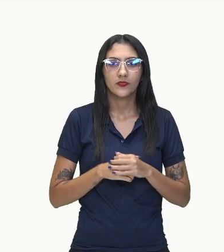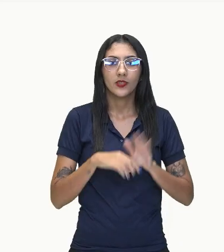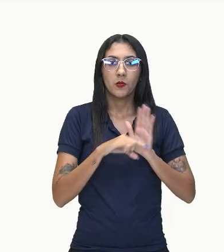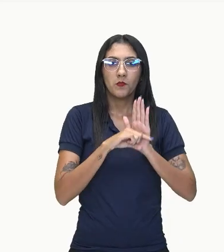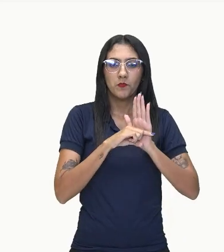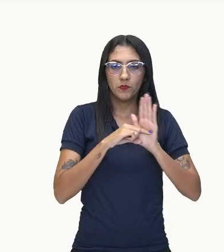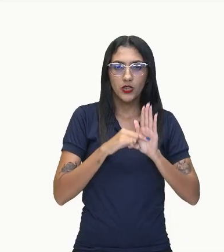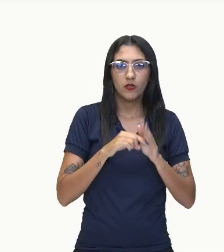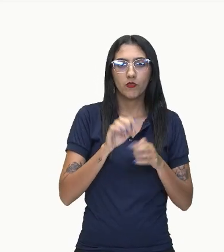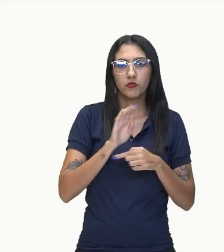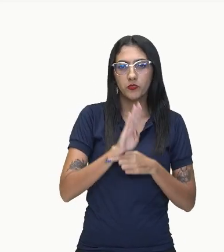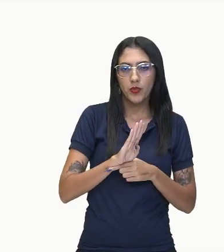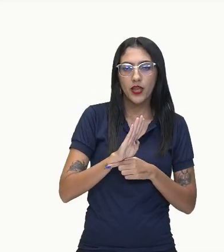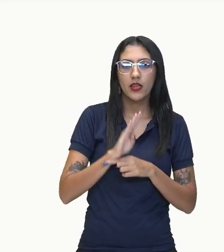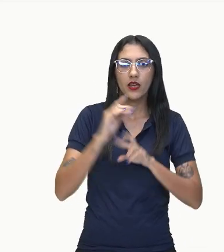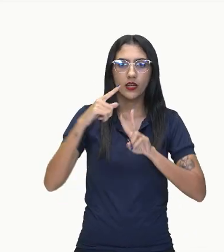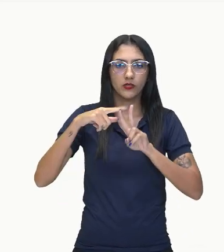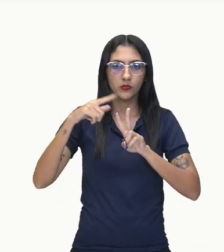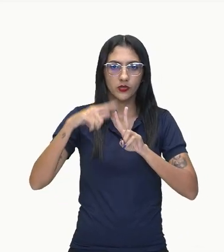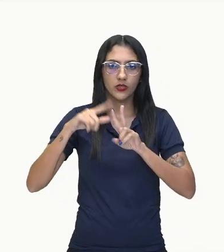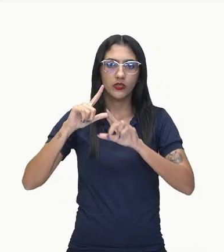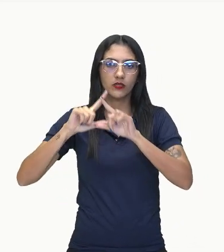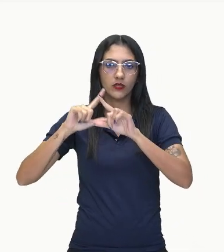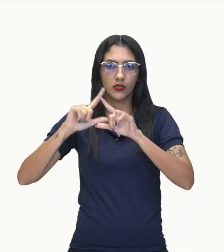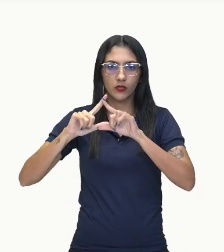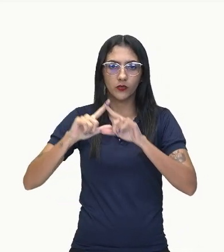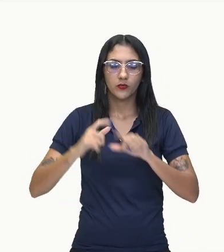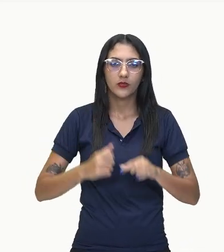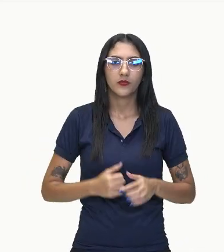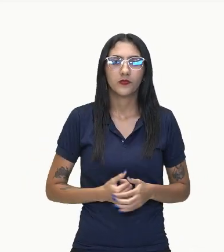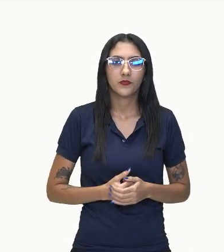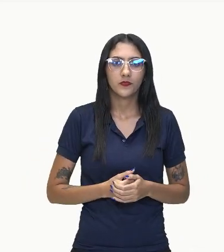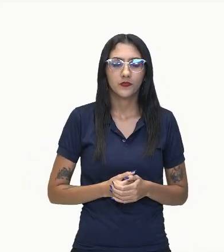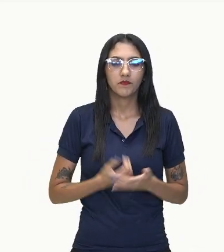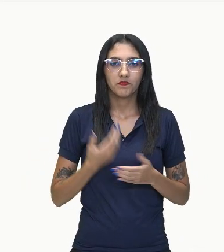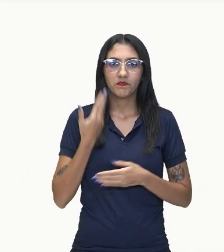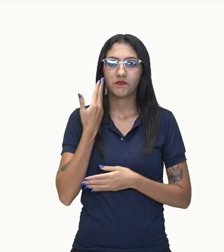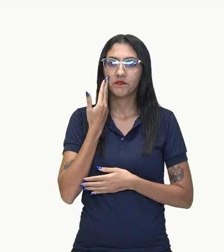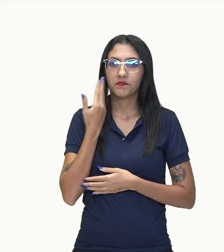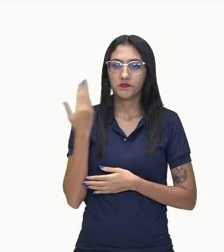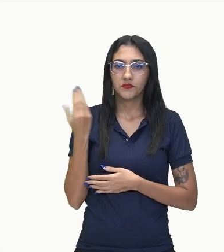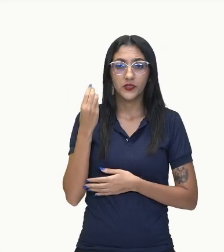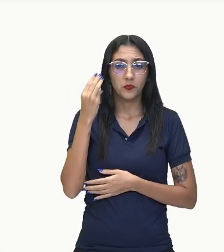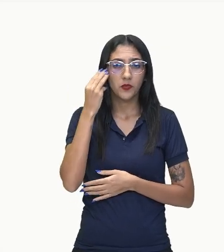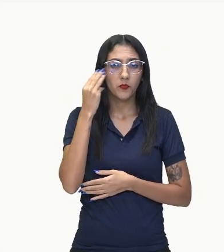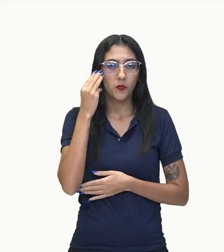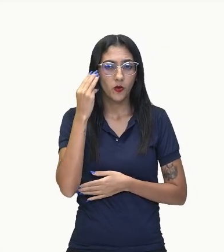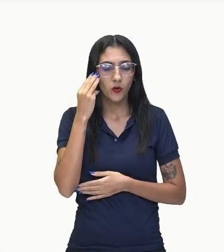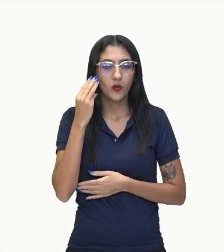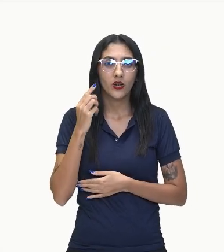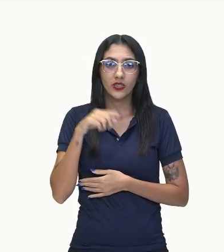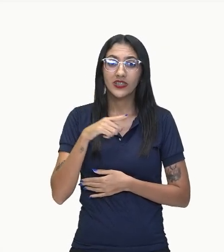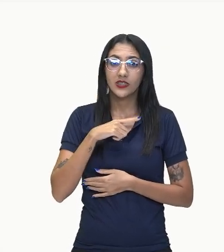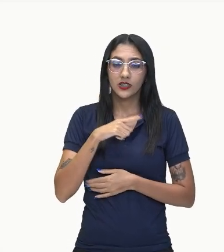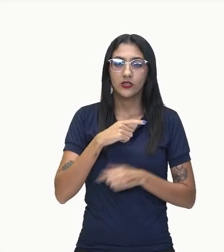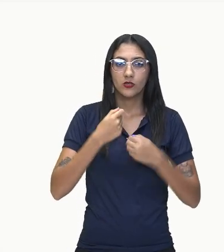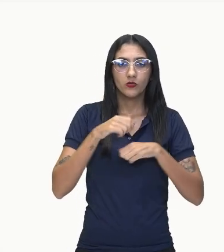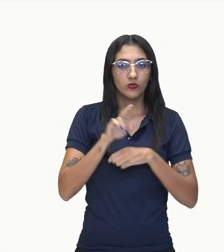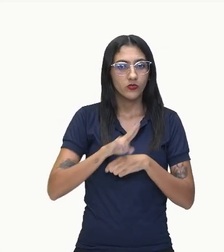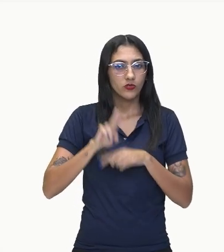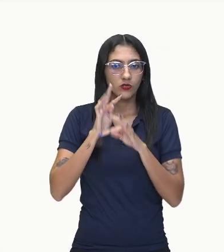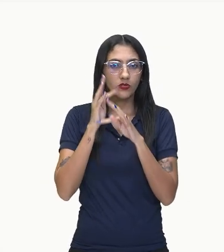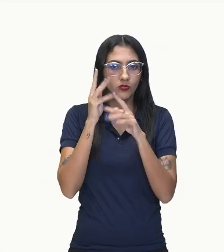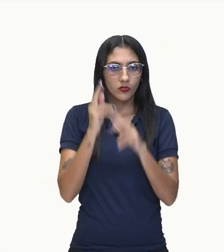de delta, sobre 2a. A gente vai fixar essa fórmula aqui, que a gente vai usar ela em todos os